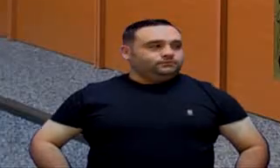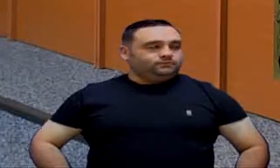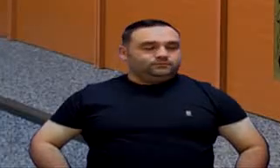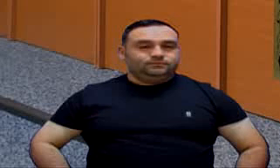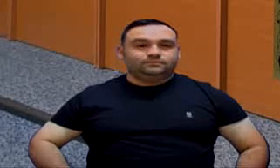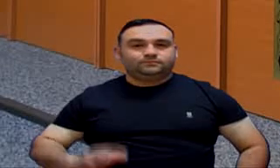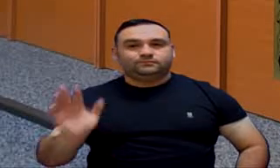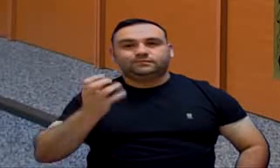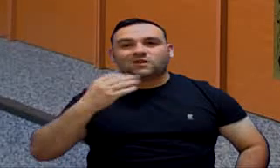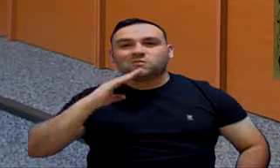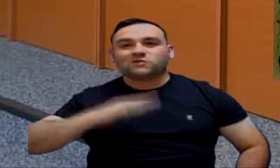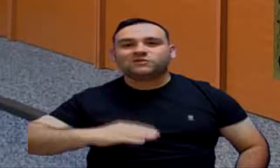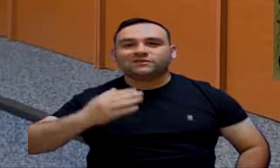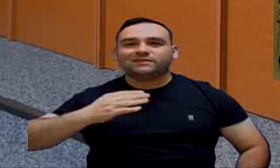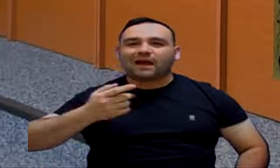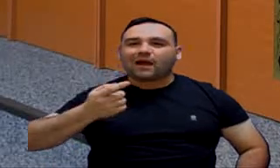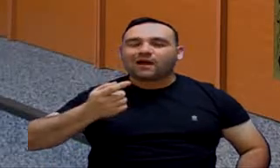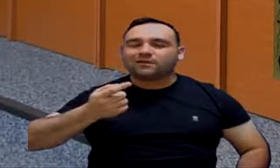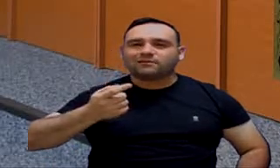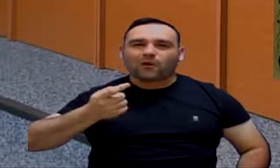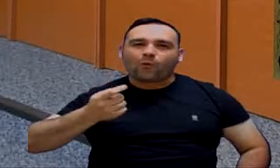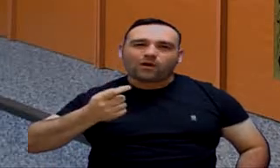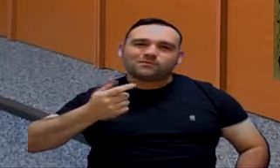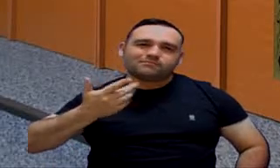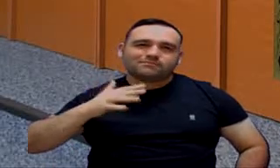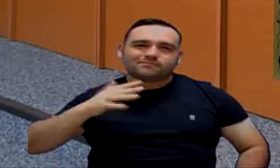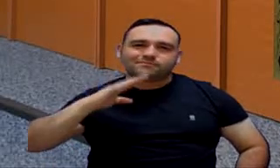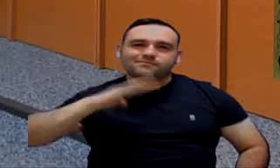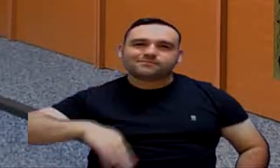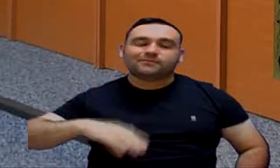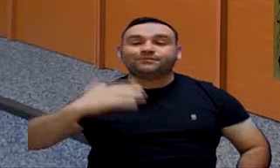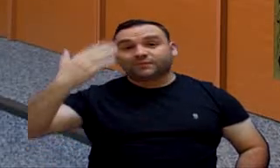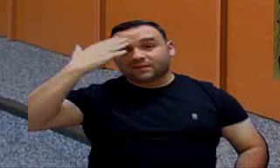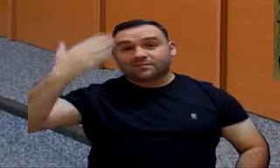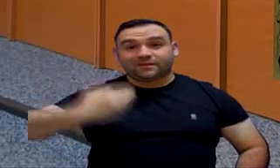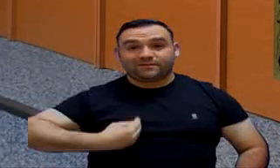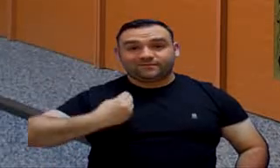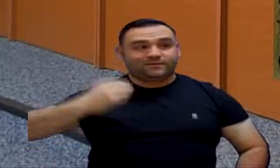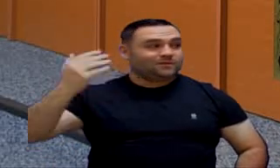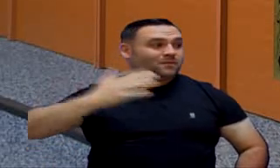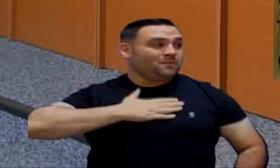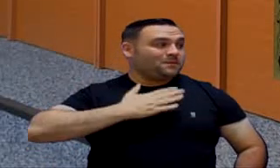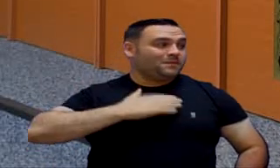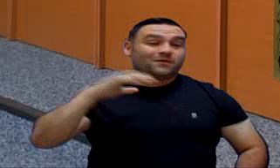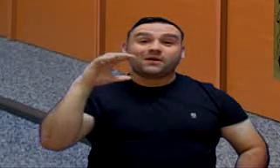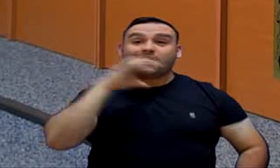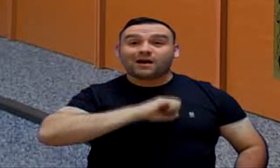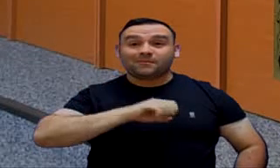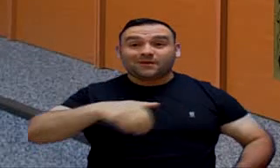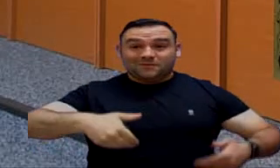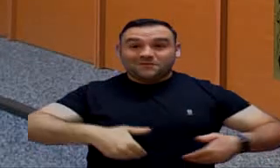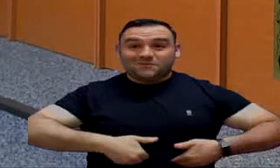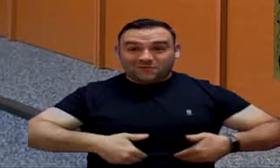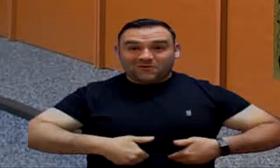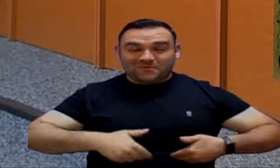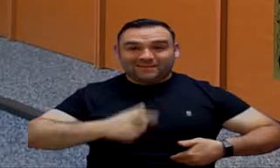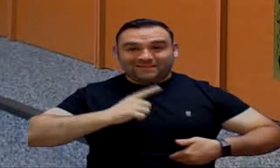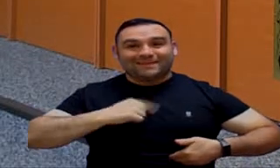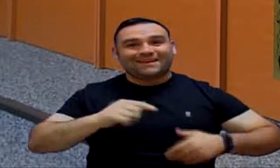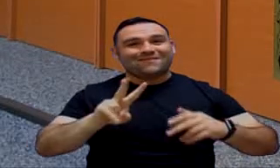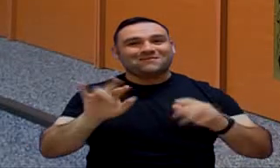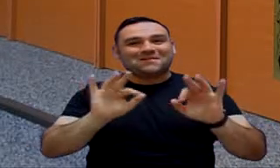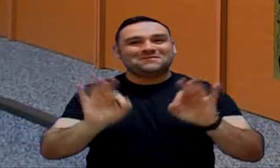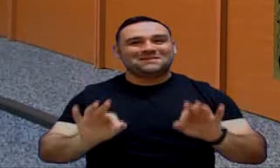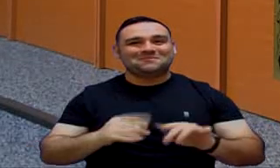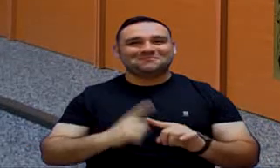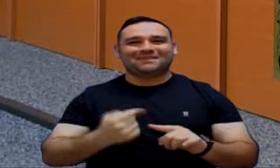bom dia boa tarde quase né Obrigada pela presença de vocês o meu é rápido quem tiver com fome vai ficar feliz porque é